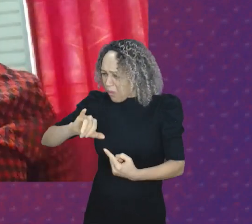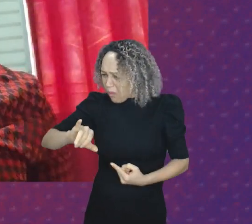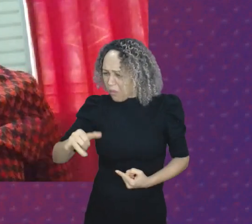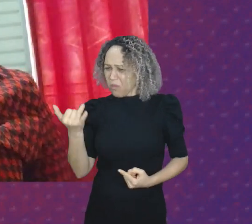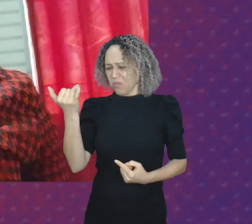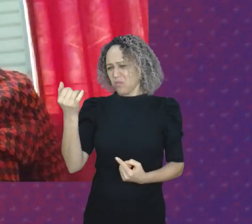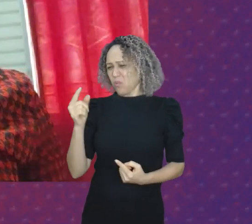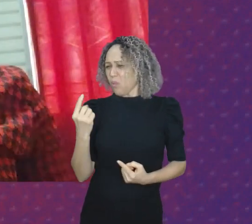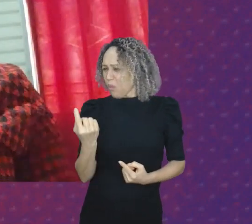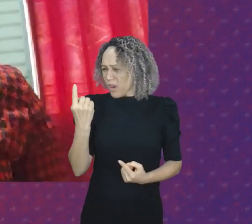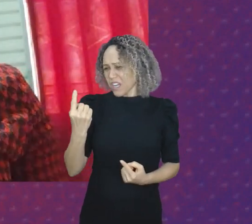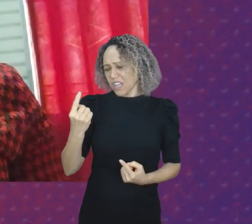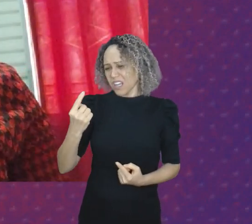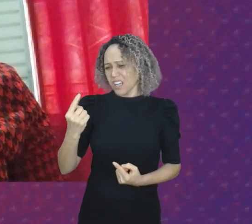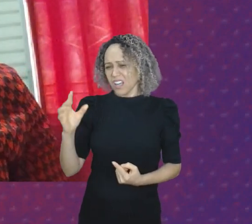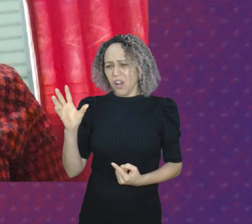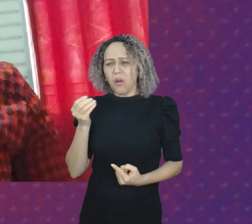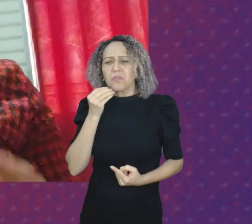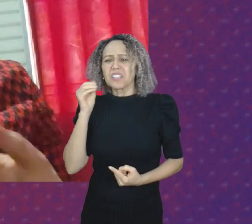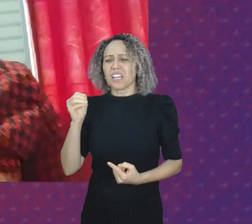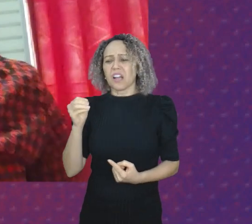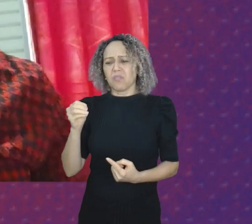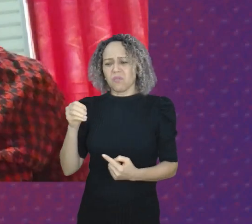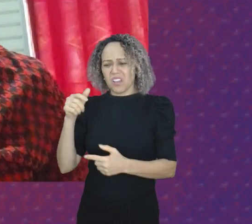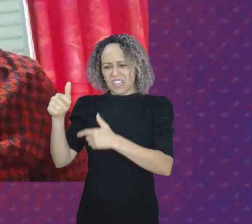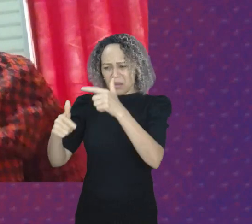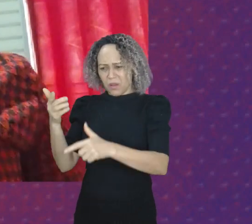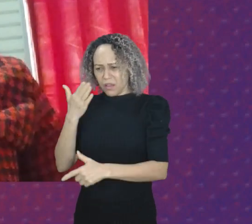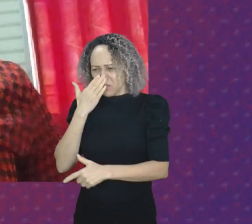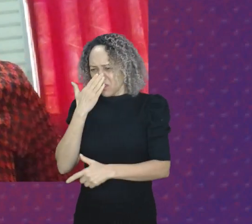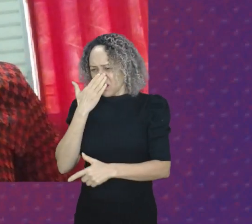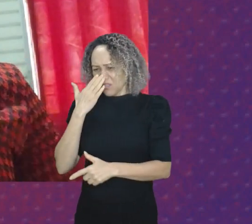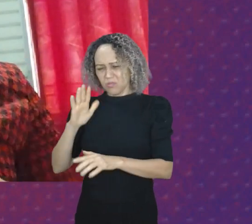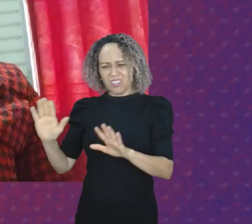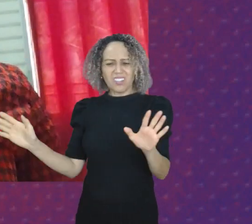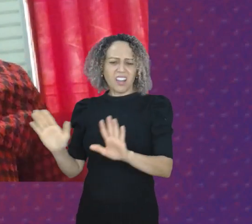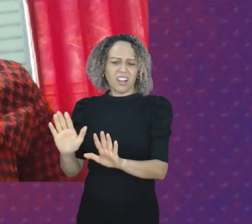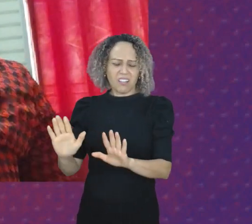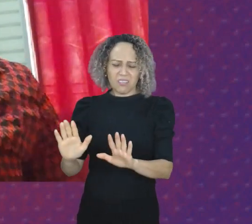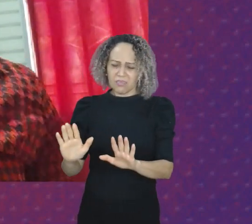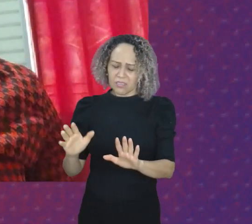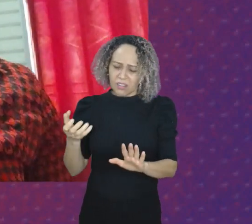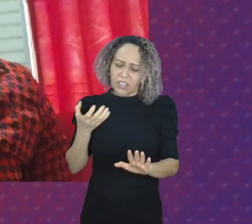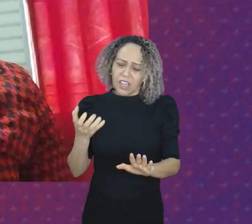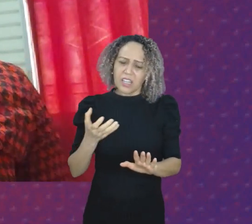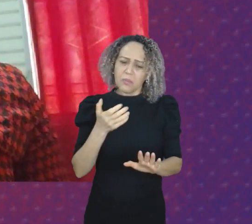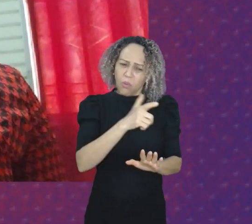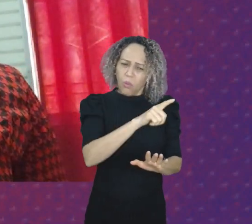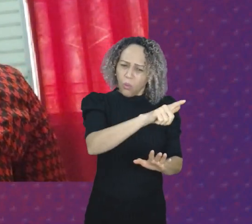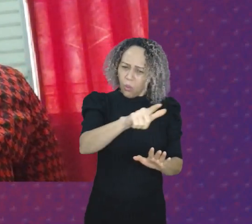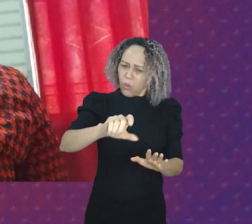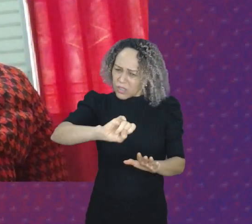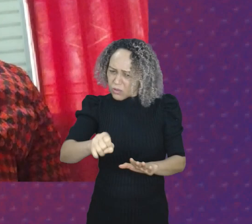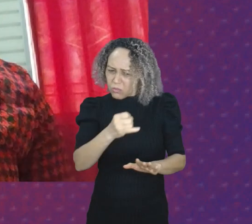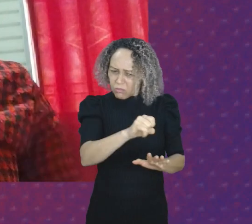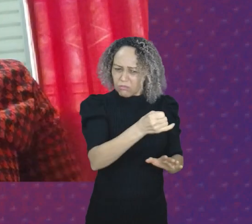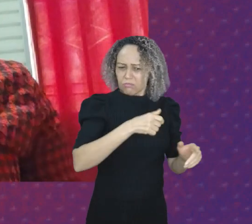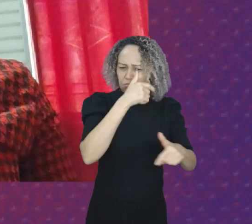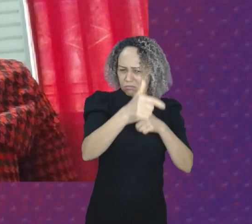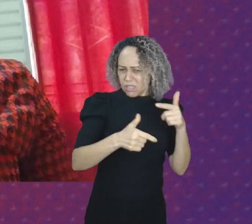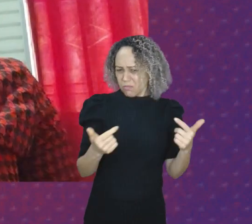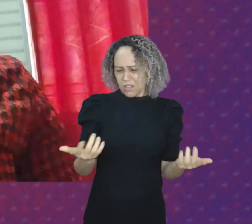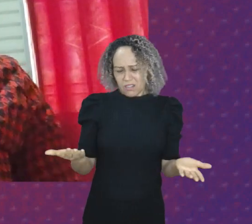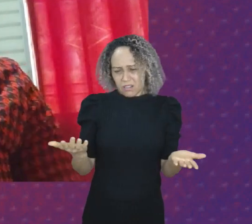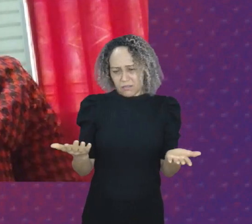outra opção. Então, hoje no Brasil, nós temos esse fator importante que é a questão